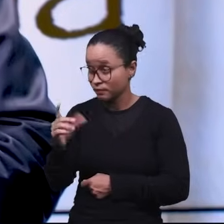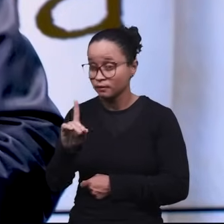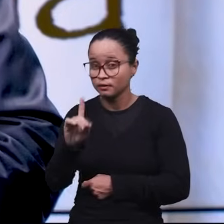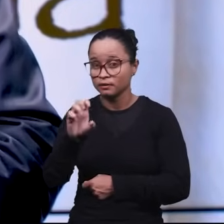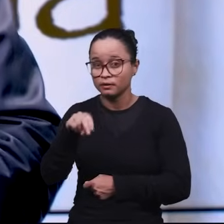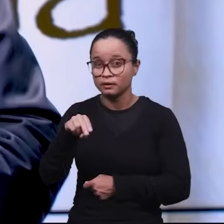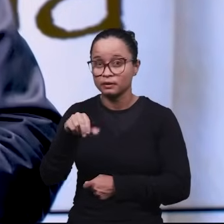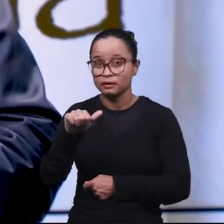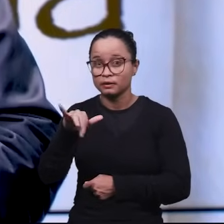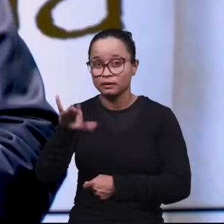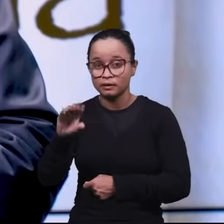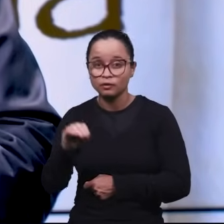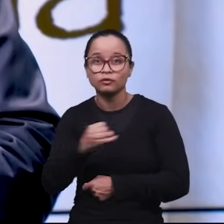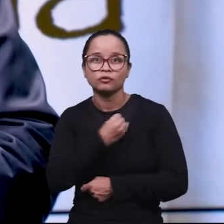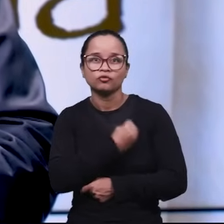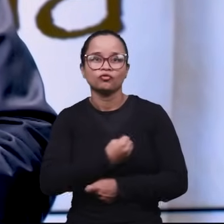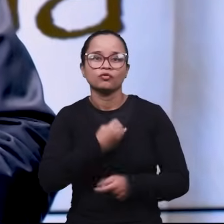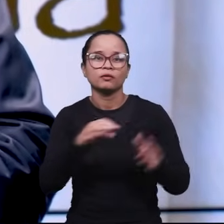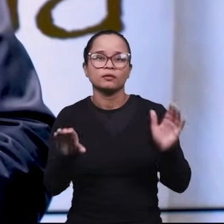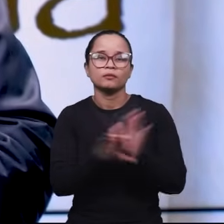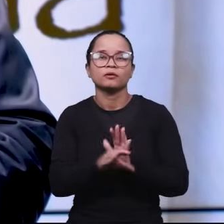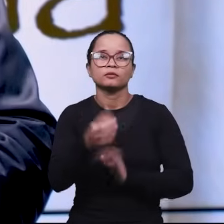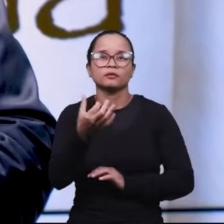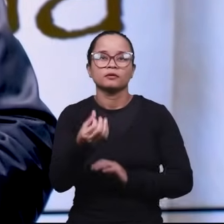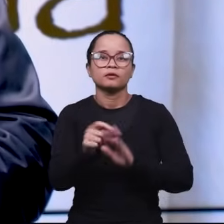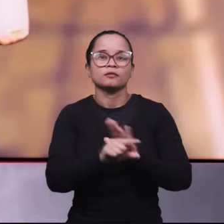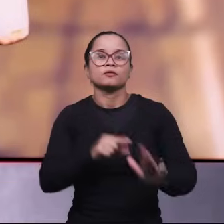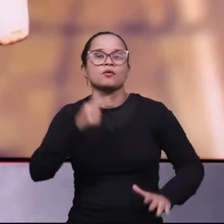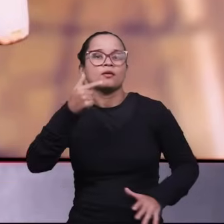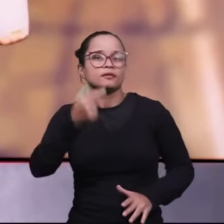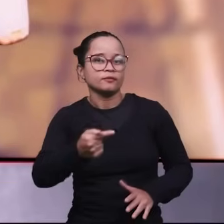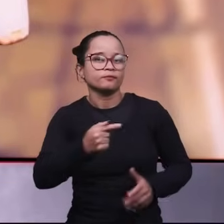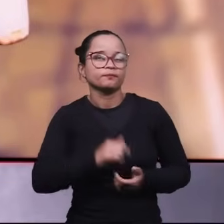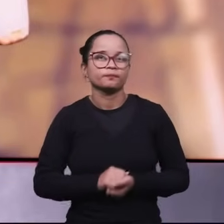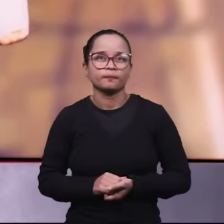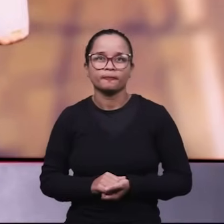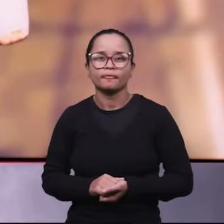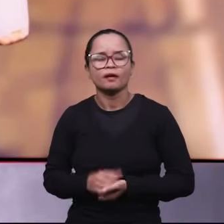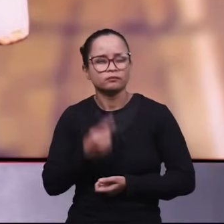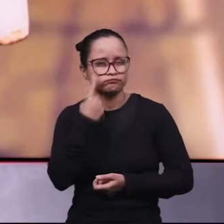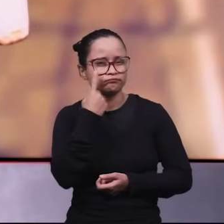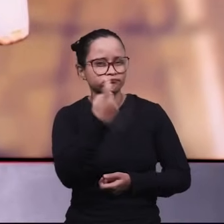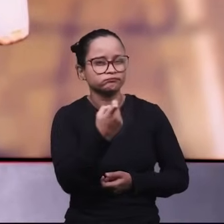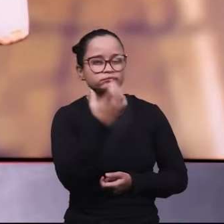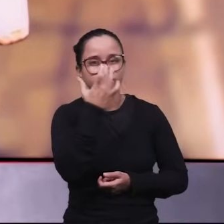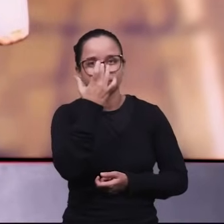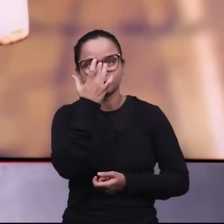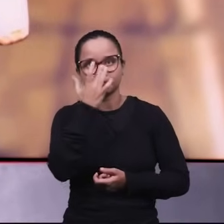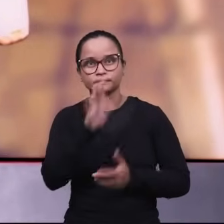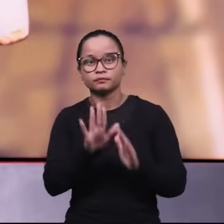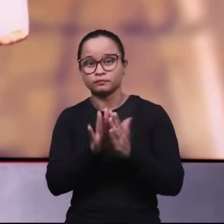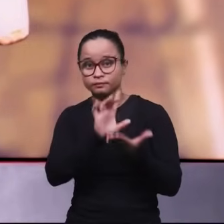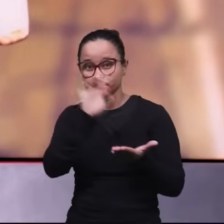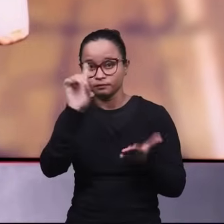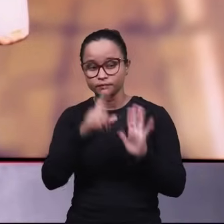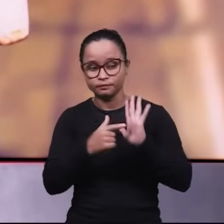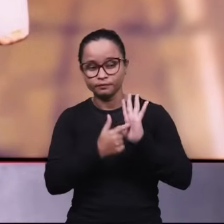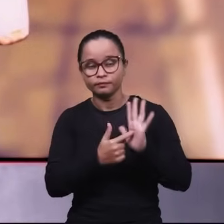está em João 6, 7. Olha que interessante. A palavra diz aqui